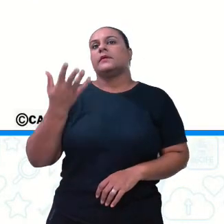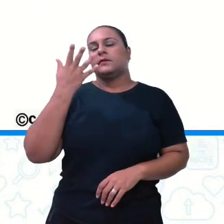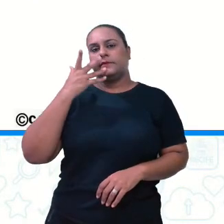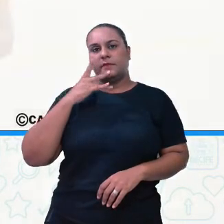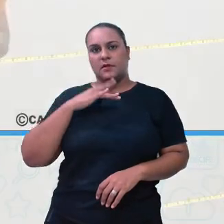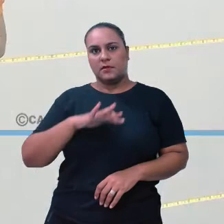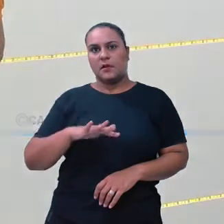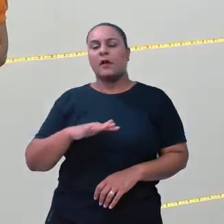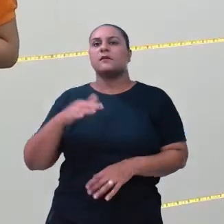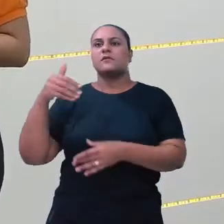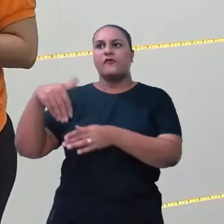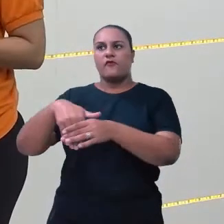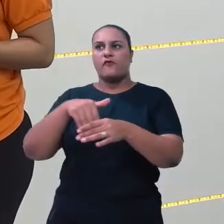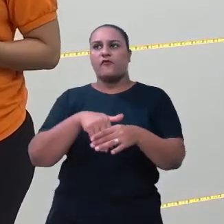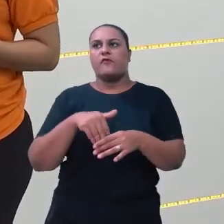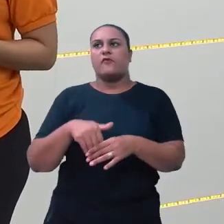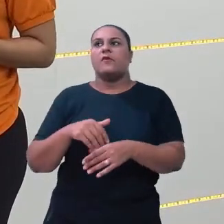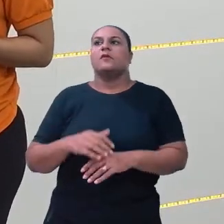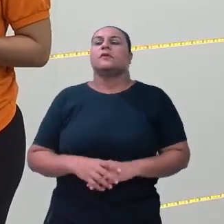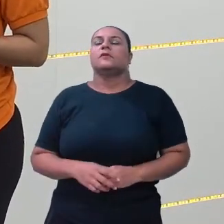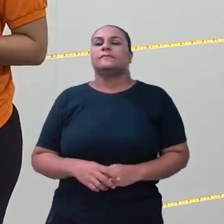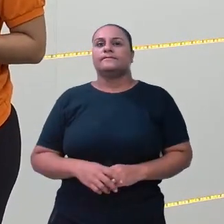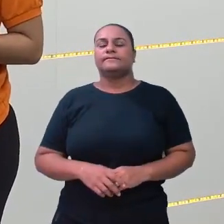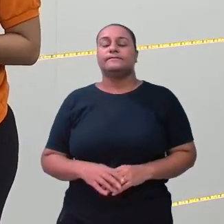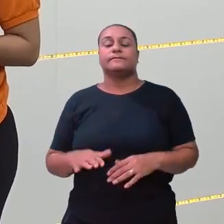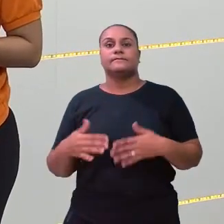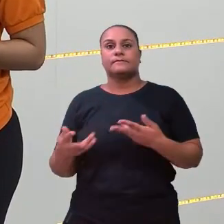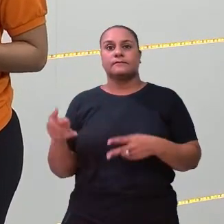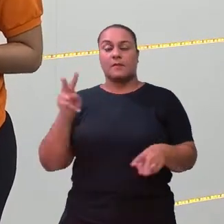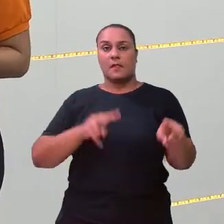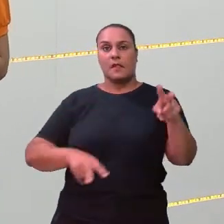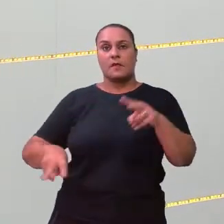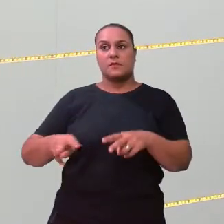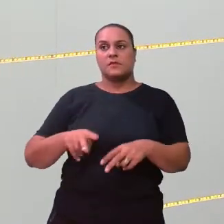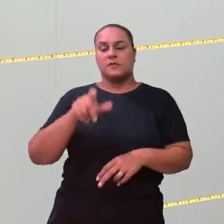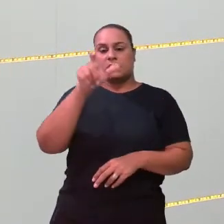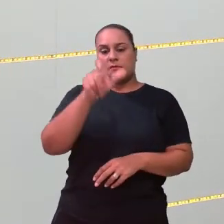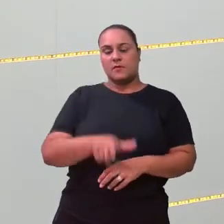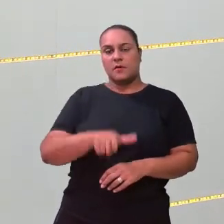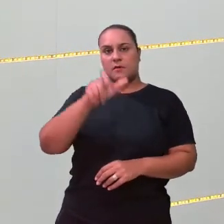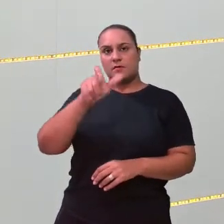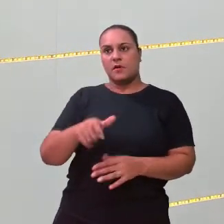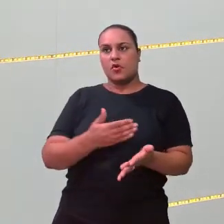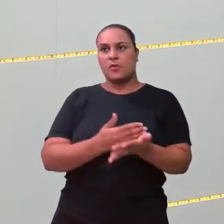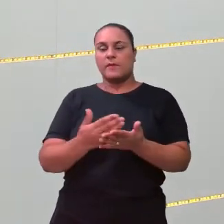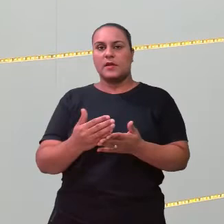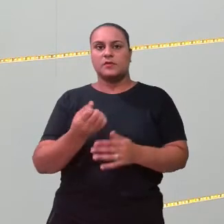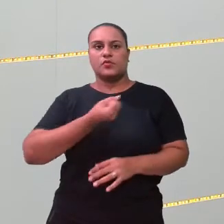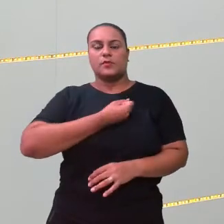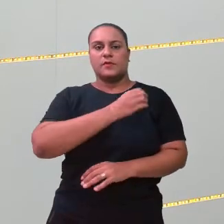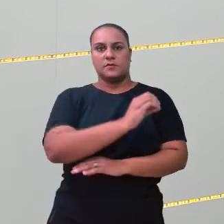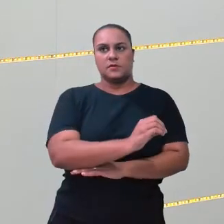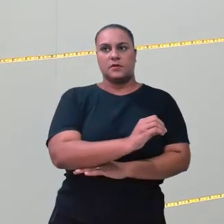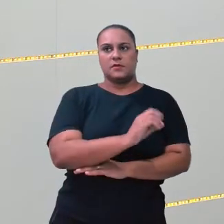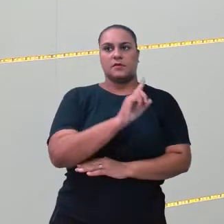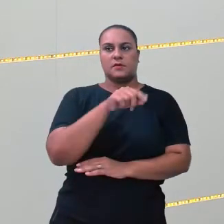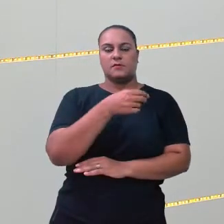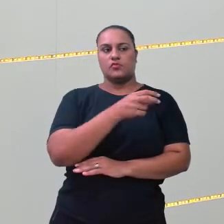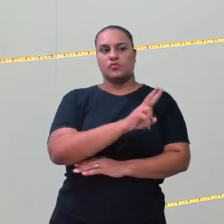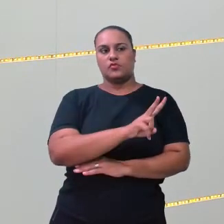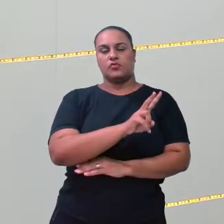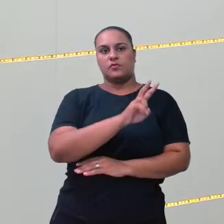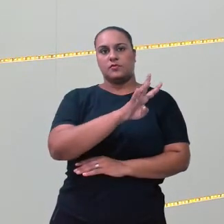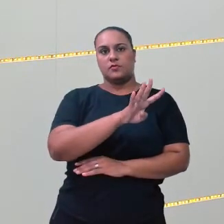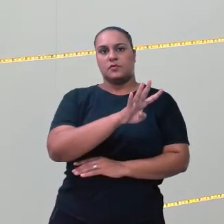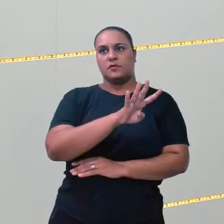que voltaram. Então vamos lá. Observem aí na vertical, começa em 0 e depois, ó,